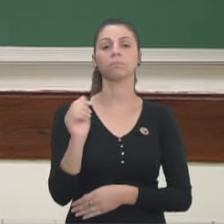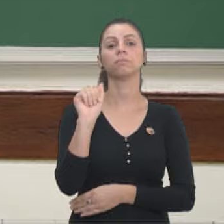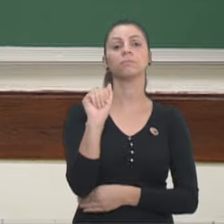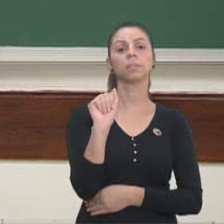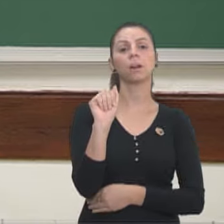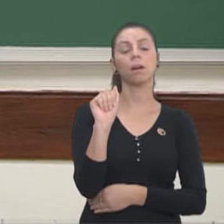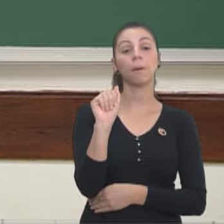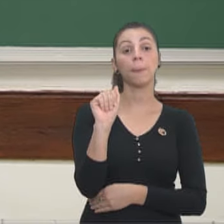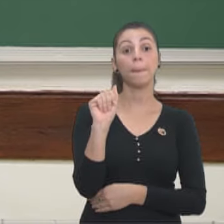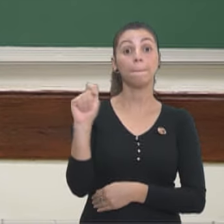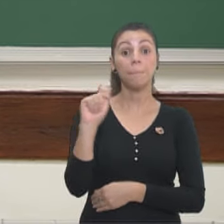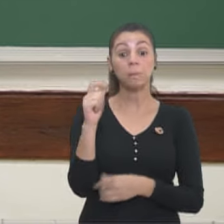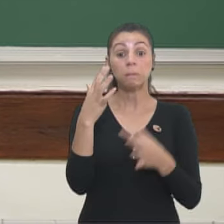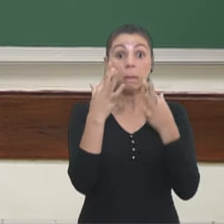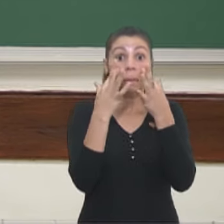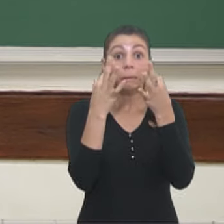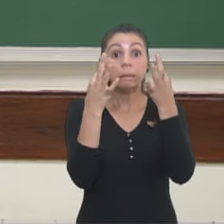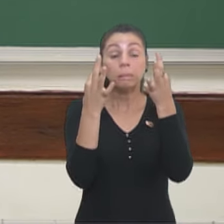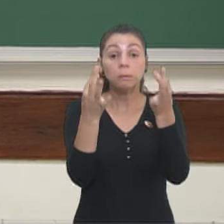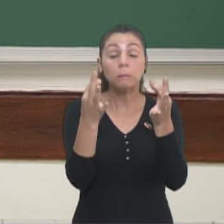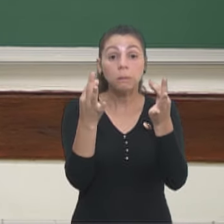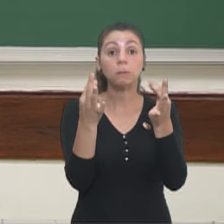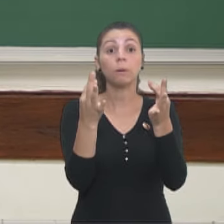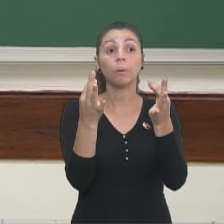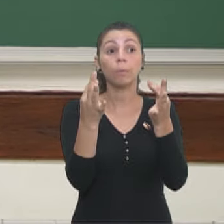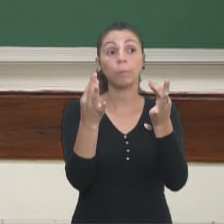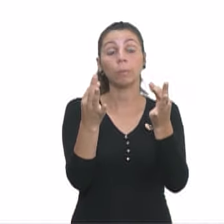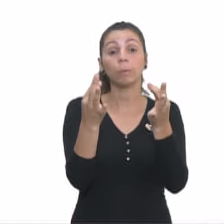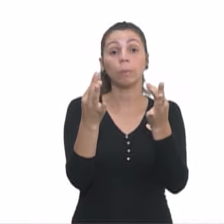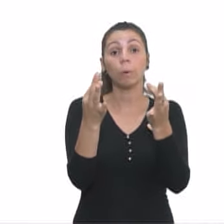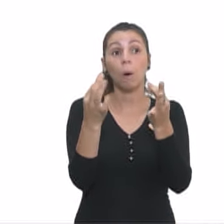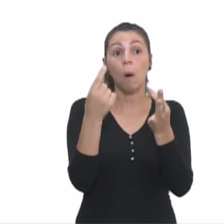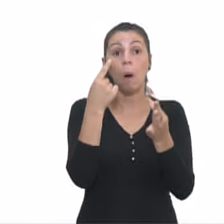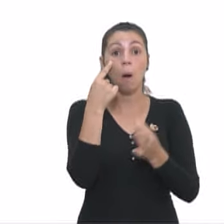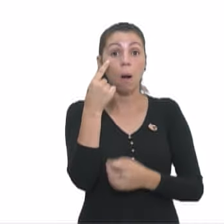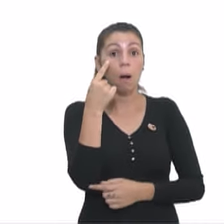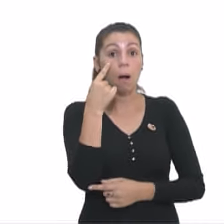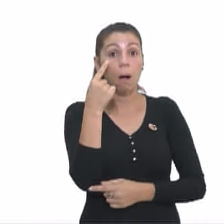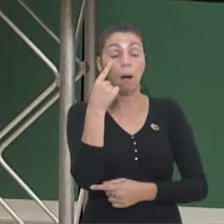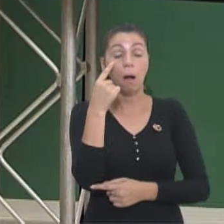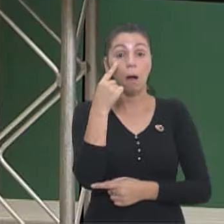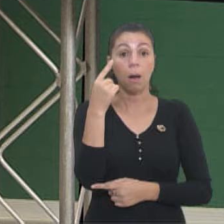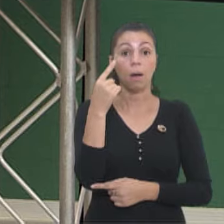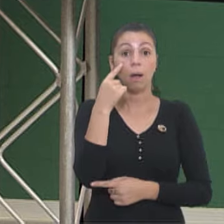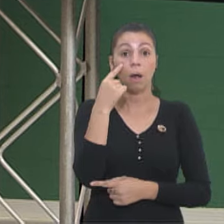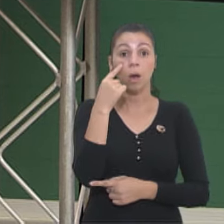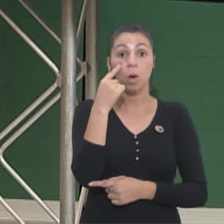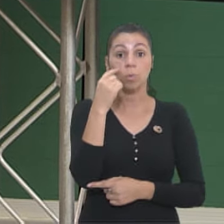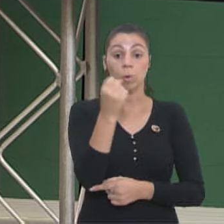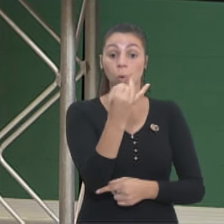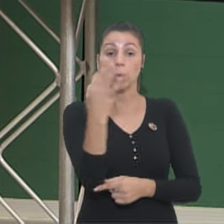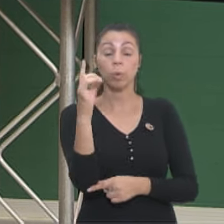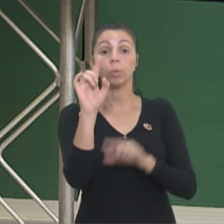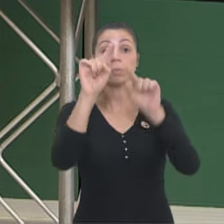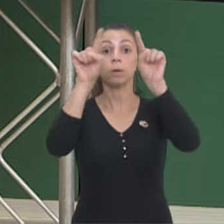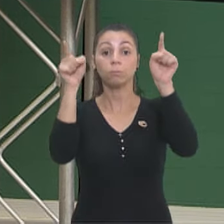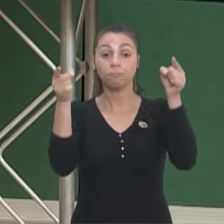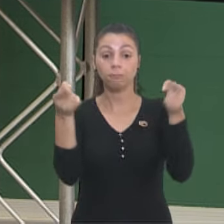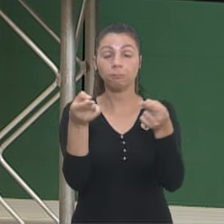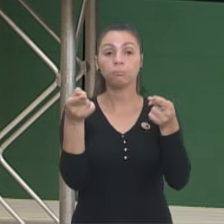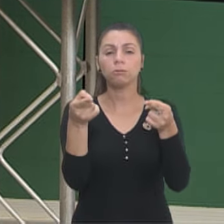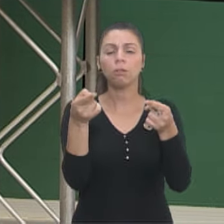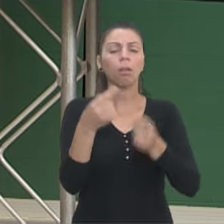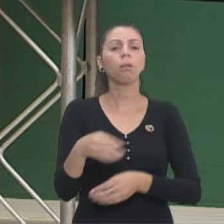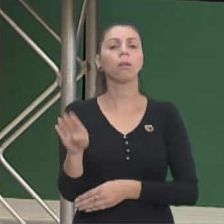que dar atenção para quem primeiro? Olha, vou ter que dar atenção para quem está dentro dos parênteses. E a